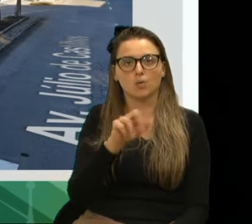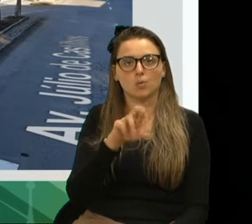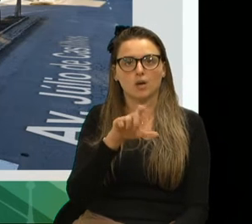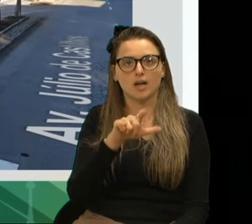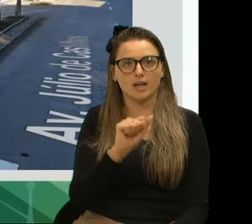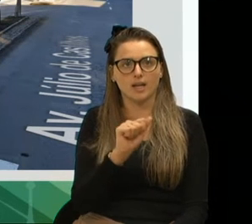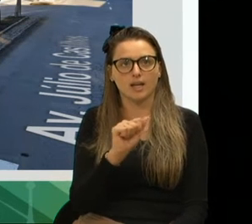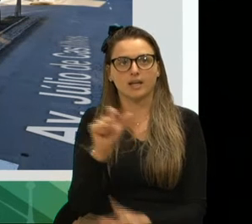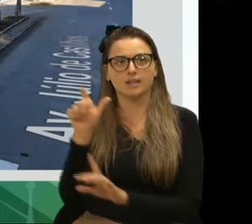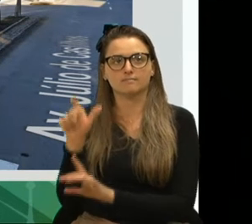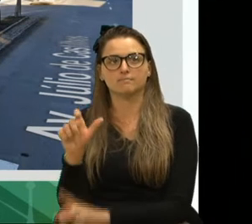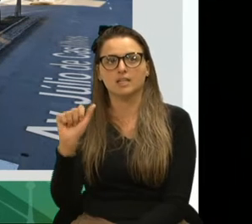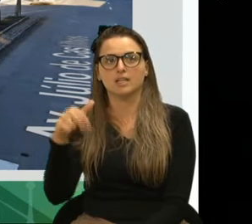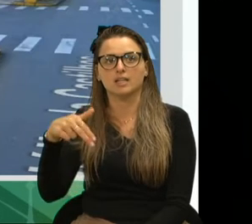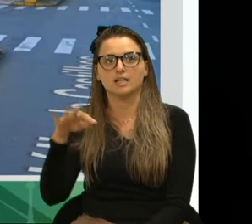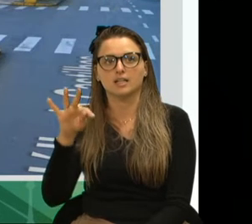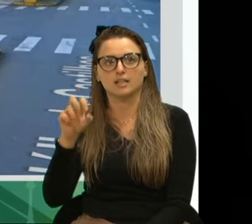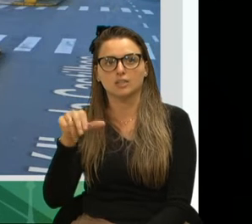Antônio Jacomim.